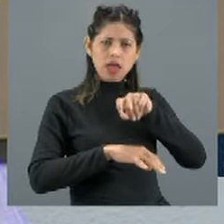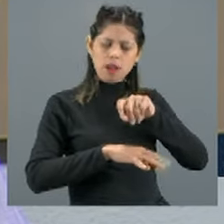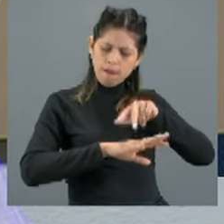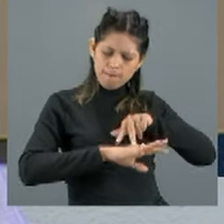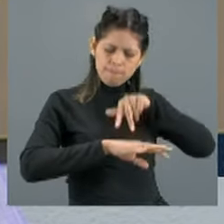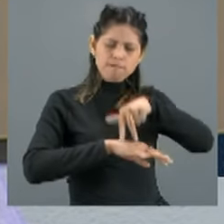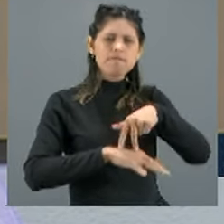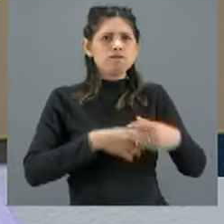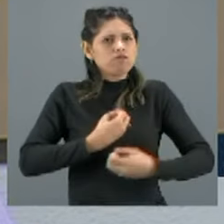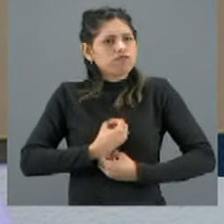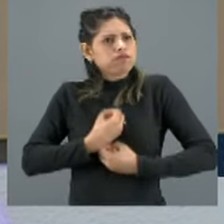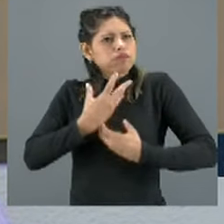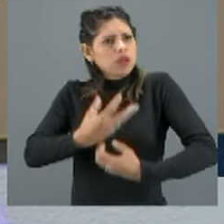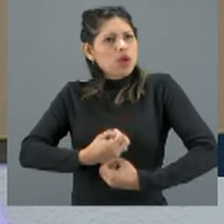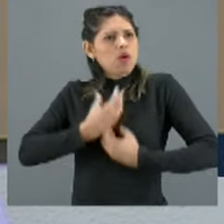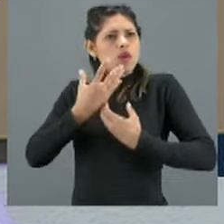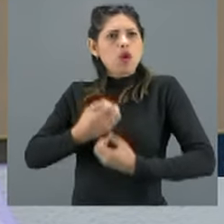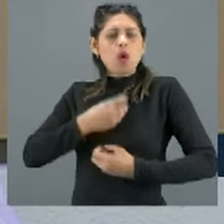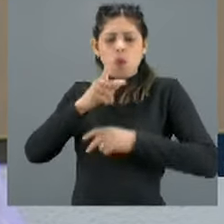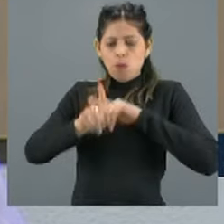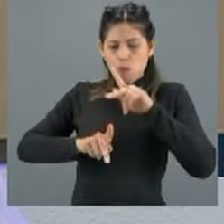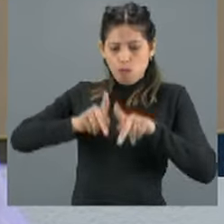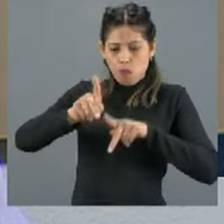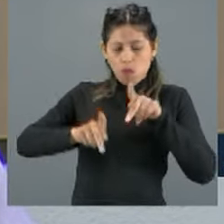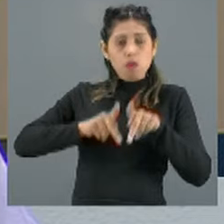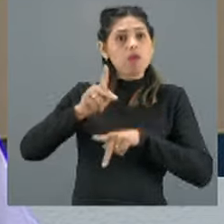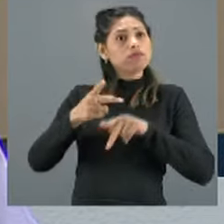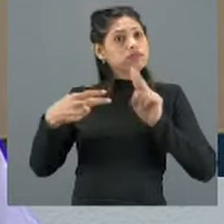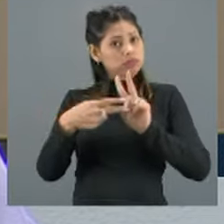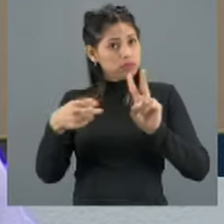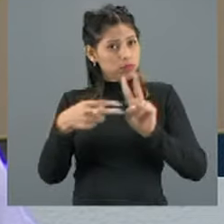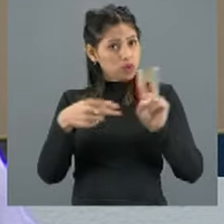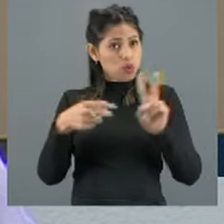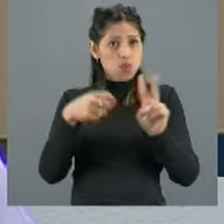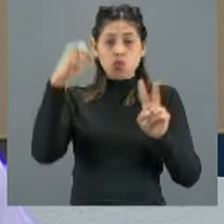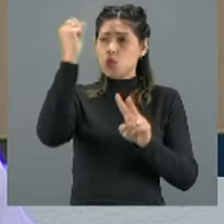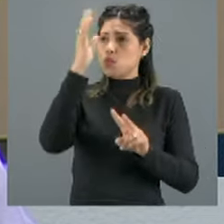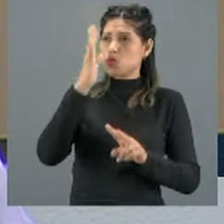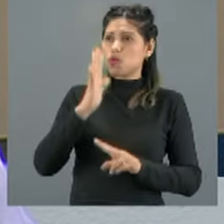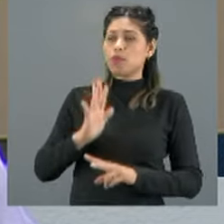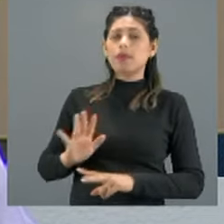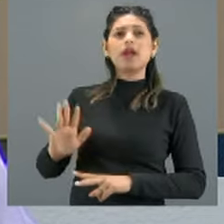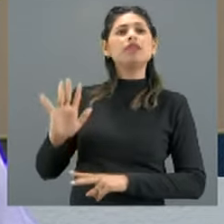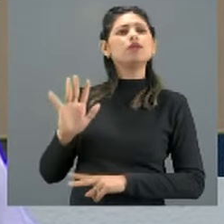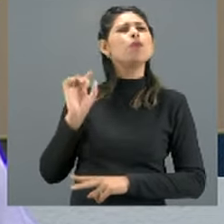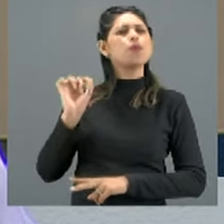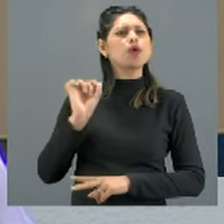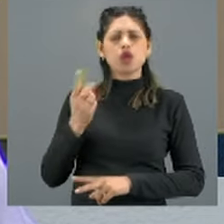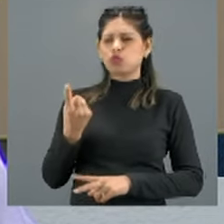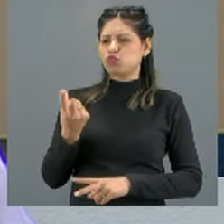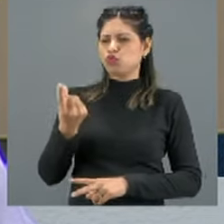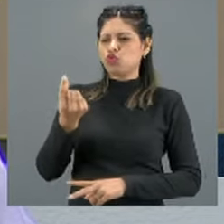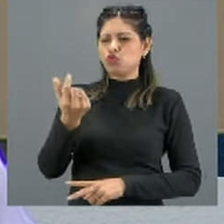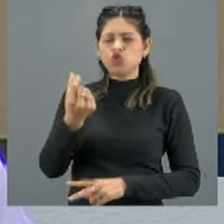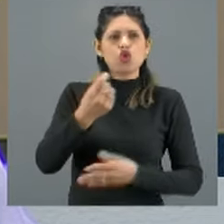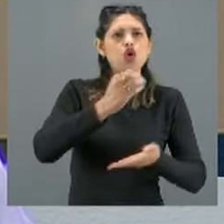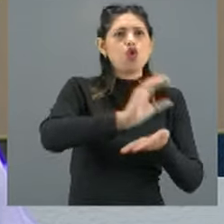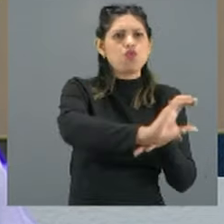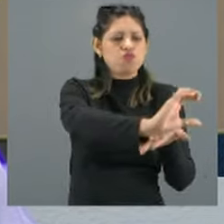posicionando aos povos indígenas do Brasil. O recurso estrangeiro